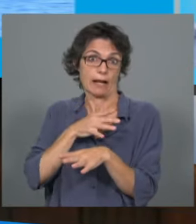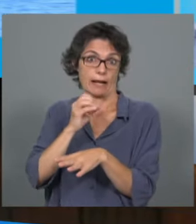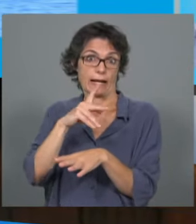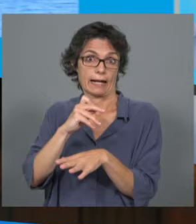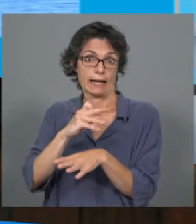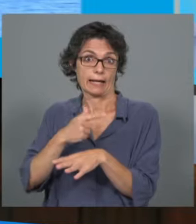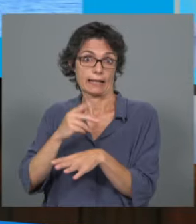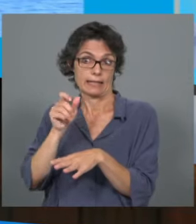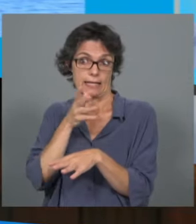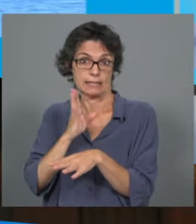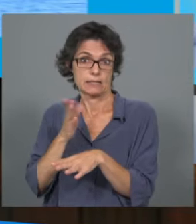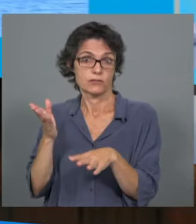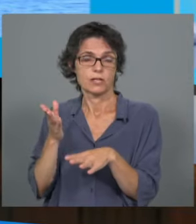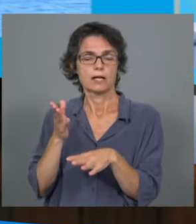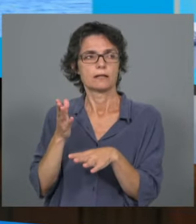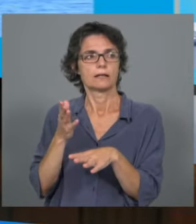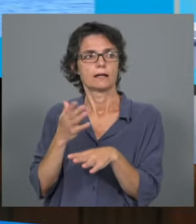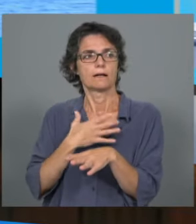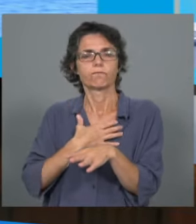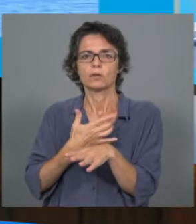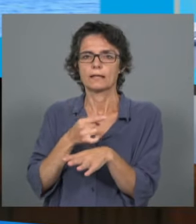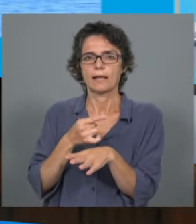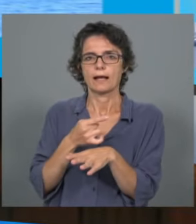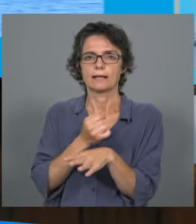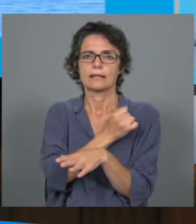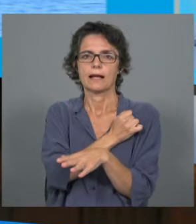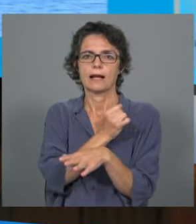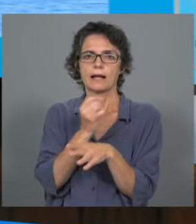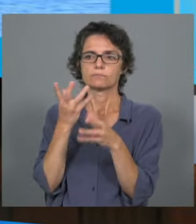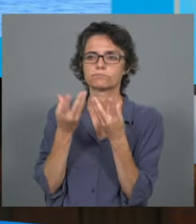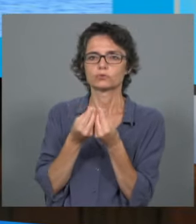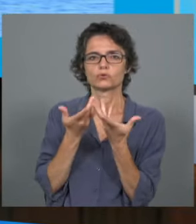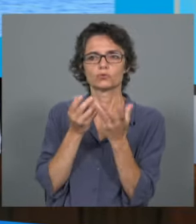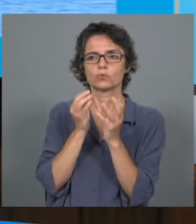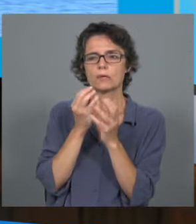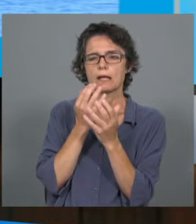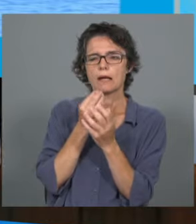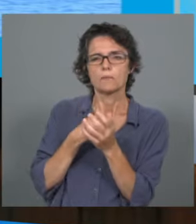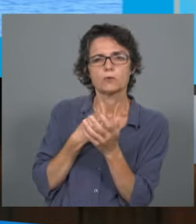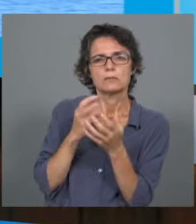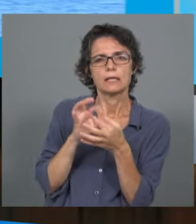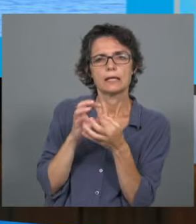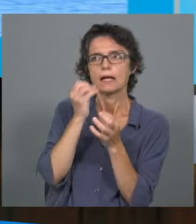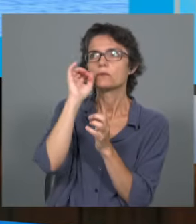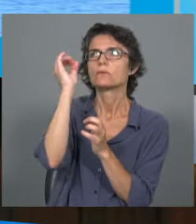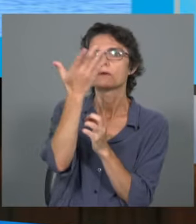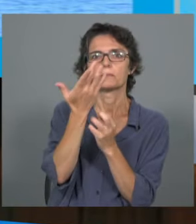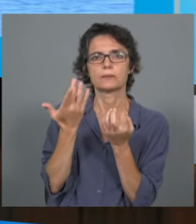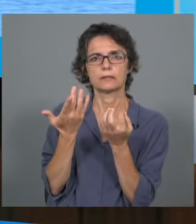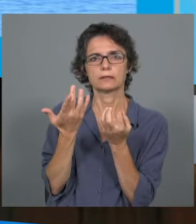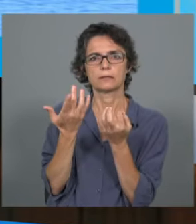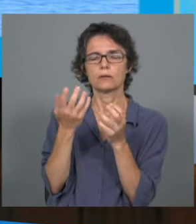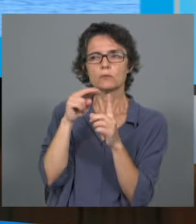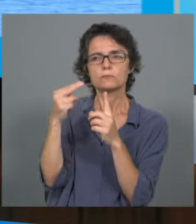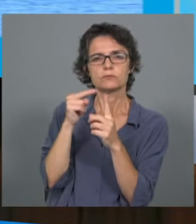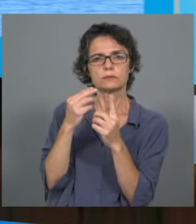este âmbito da casa comum e das preocupações ecológicas e de uma ecologia, numa perspectiva integral, como